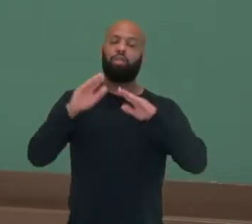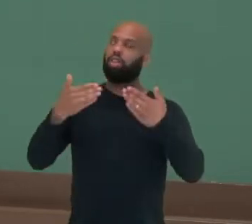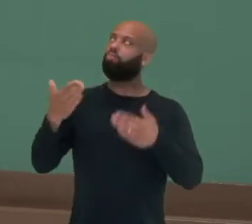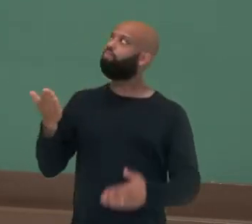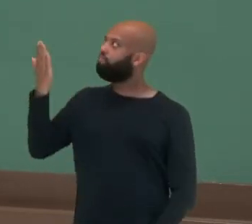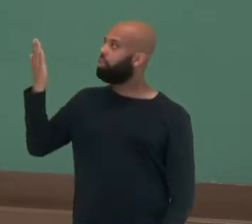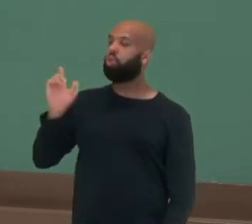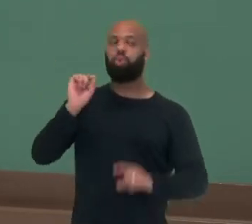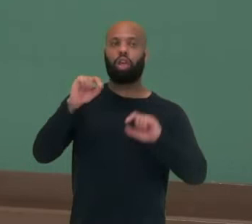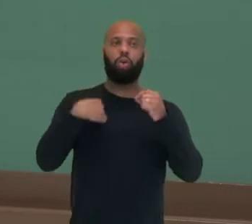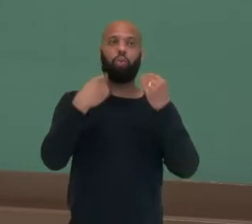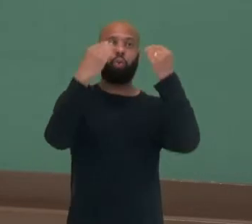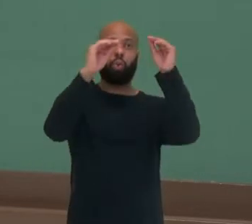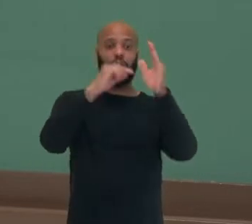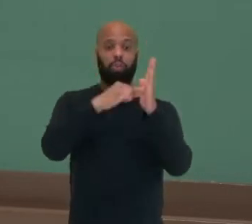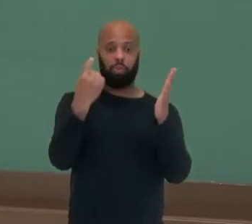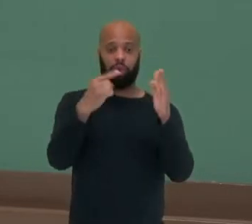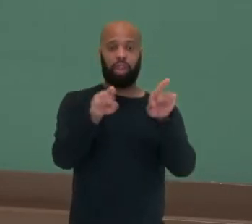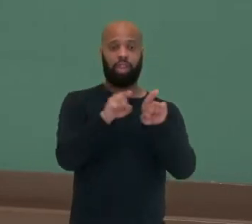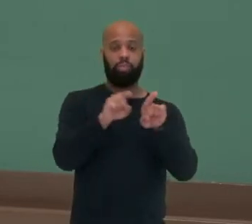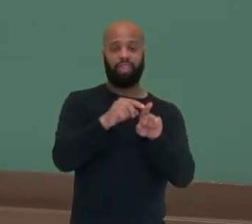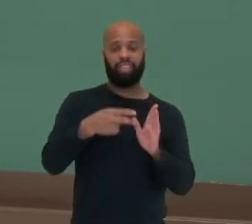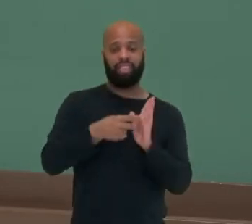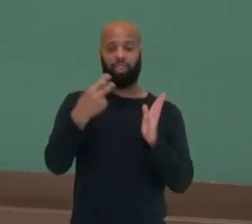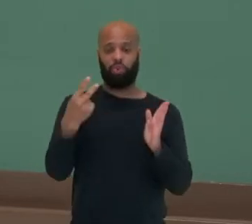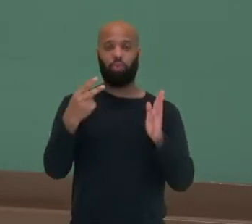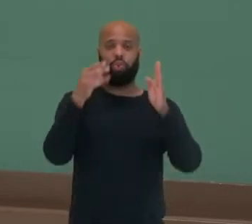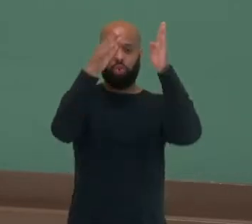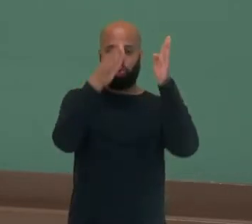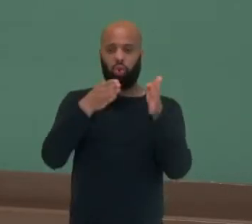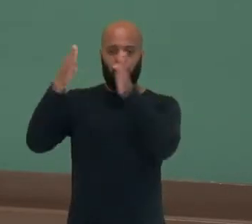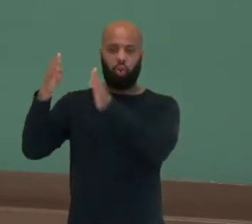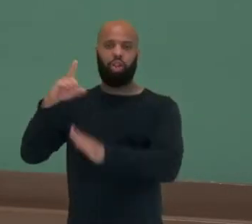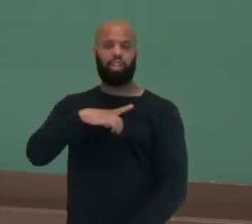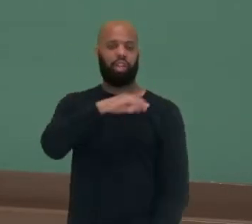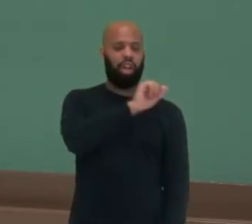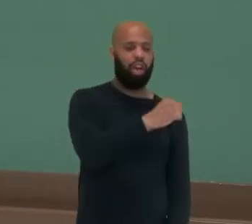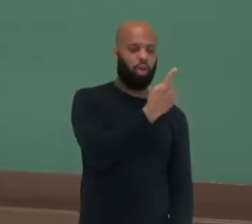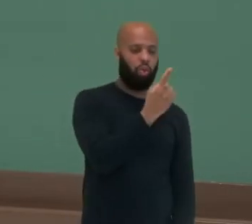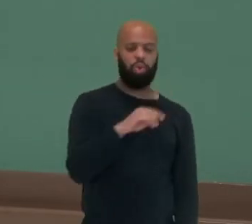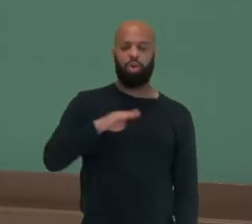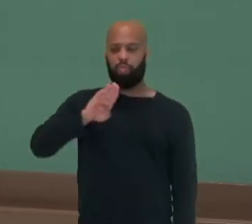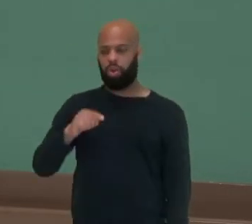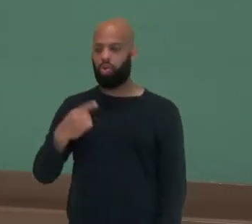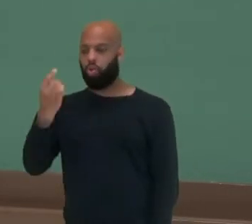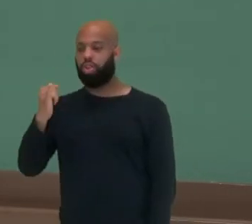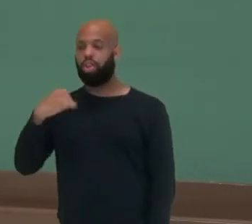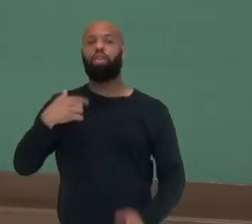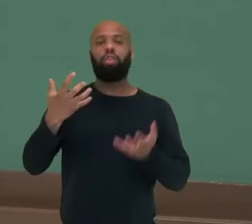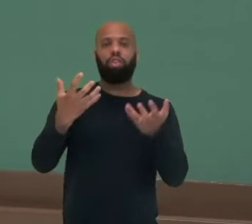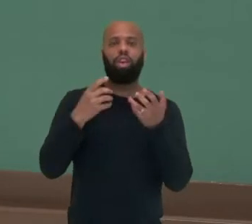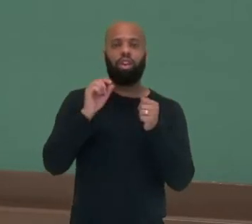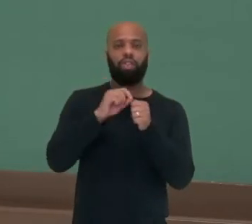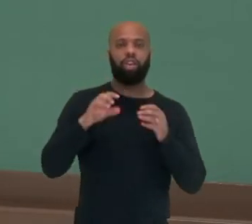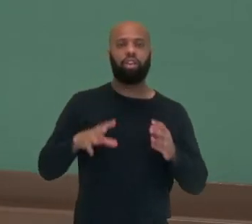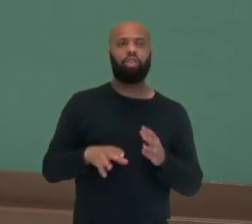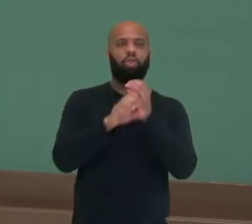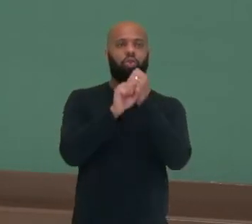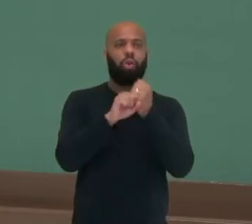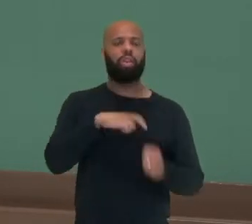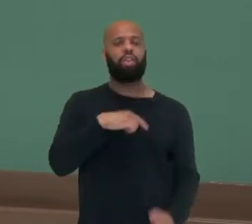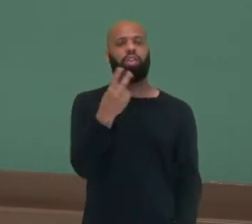eu coloquei na primeira e na segunda coluna, A1 e B1. Se eu quero fazer a soma desses